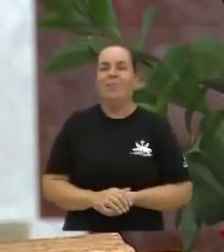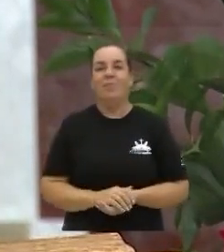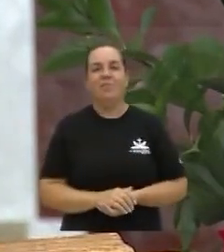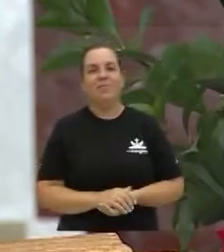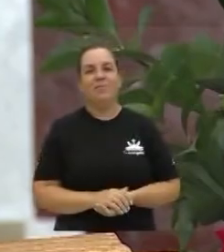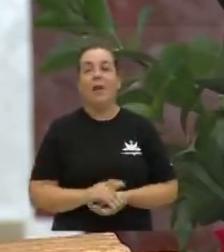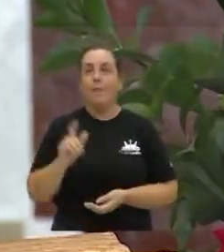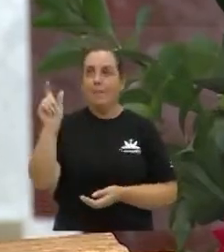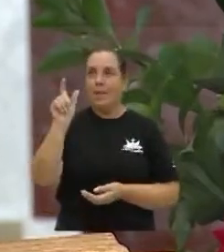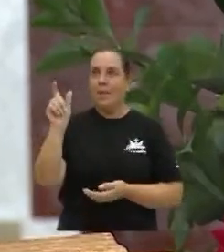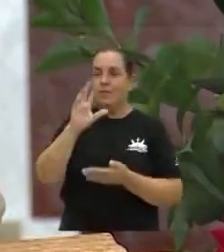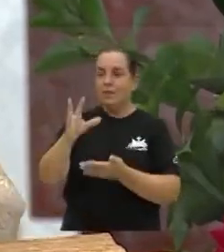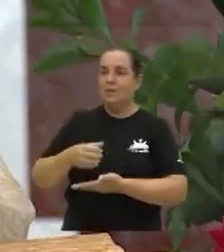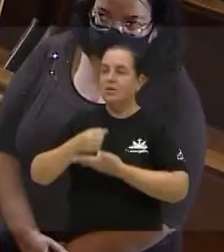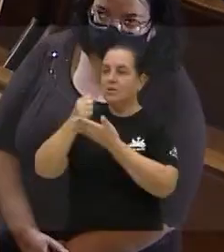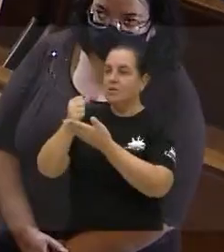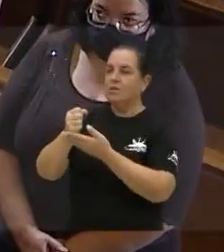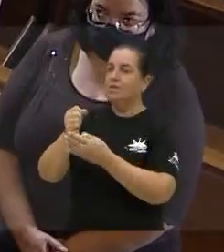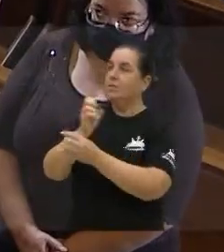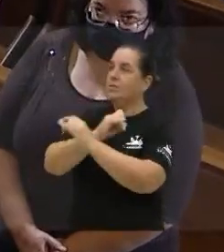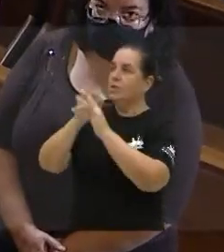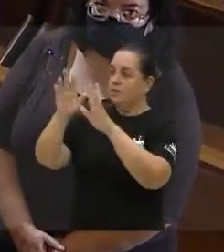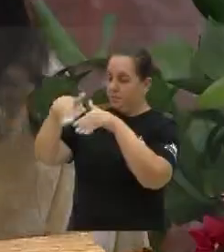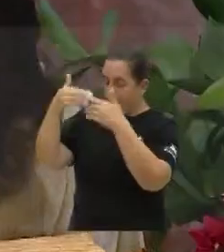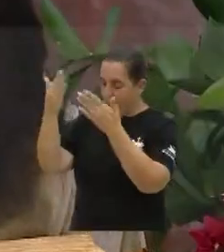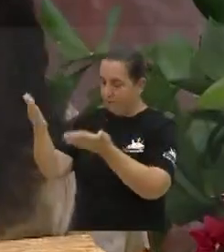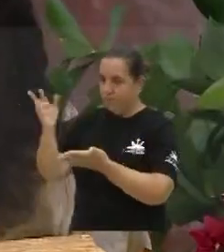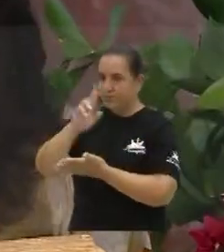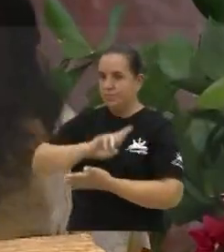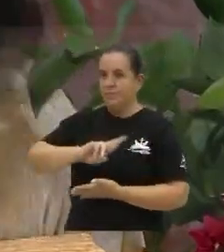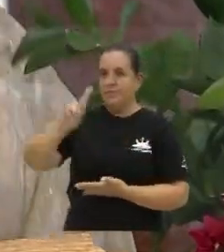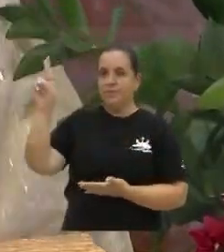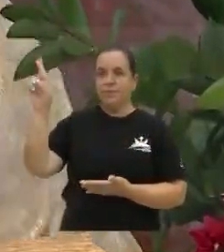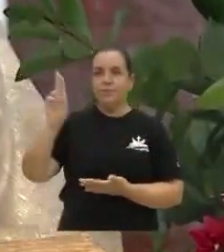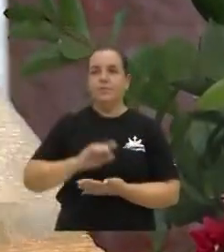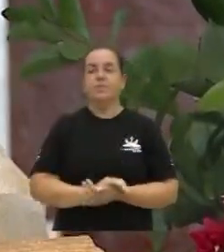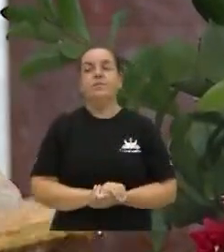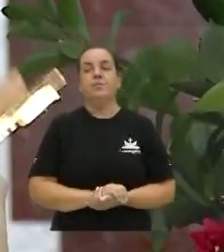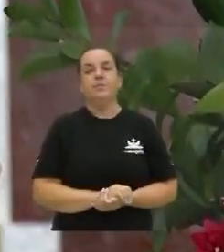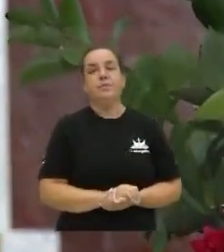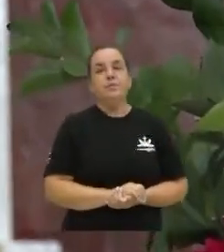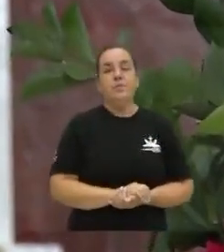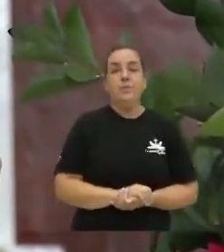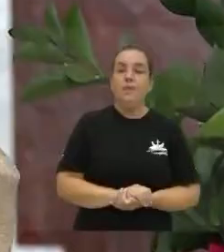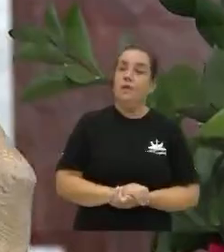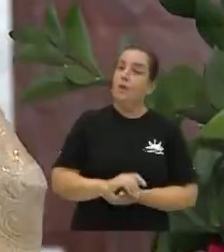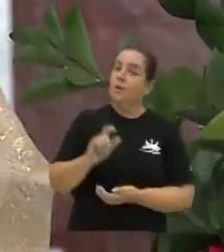Palavra da salvação. Glória a vós, Senhor.